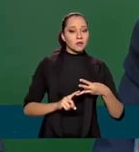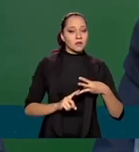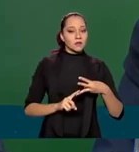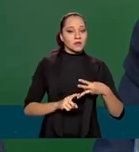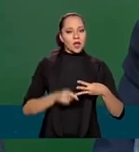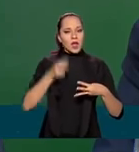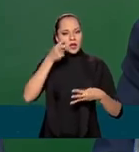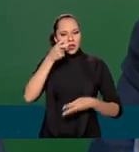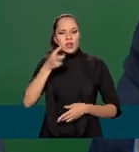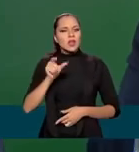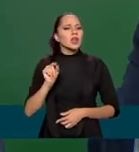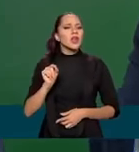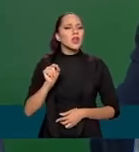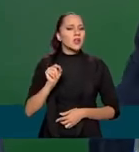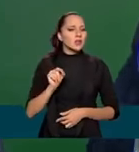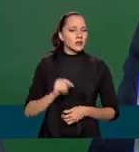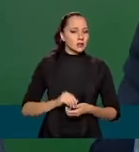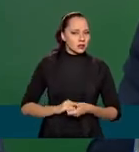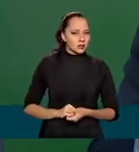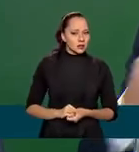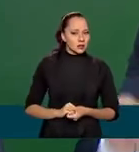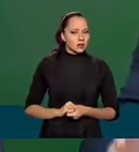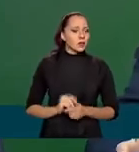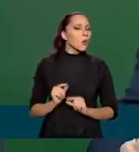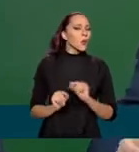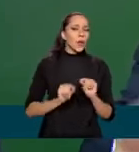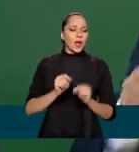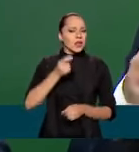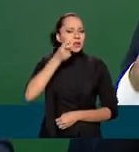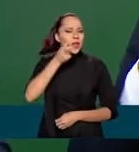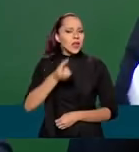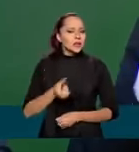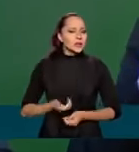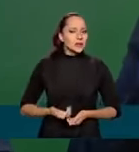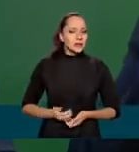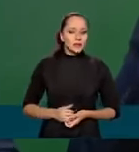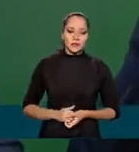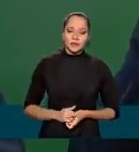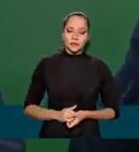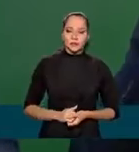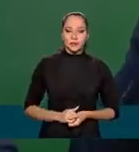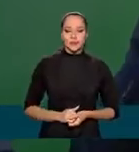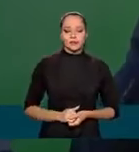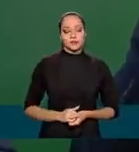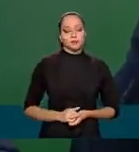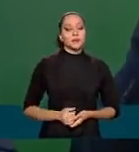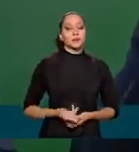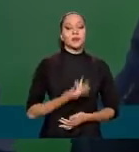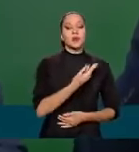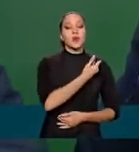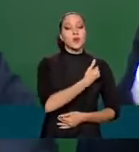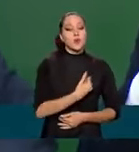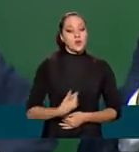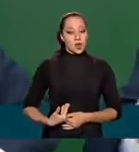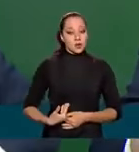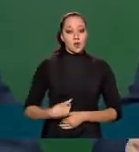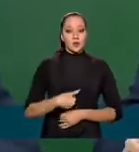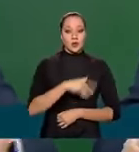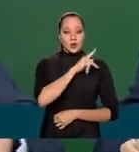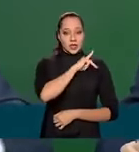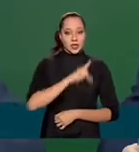o interesse de quem o porquê fala de Jair bolsonaro